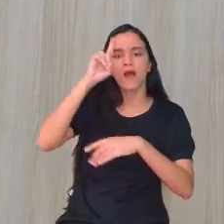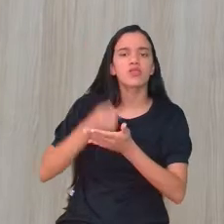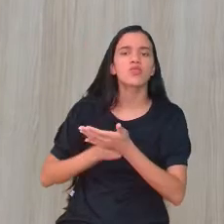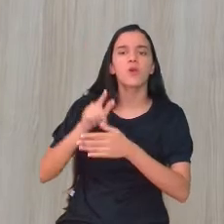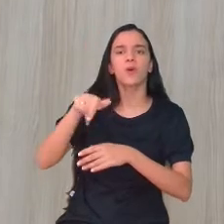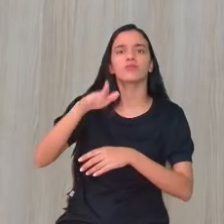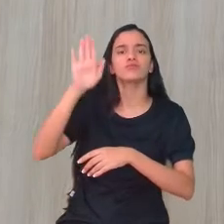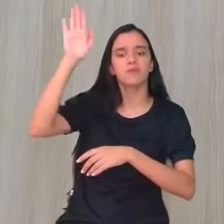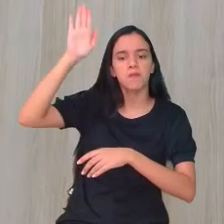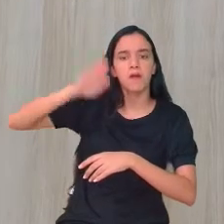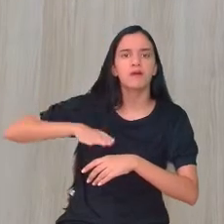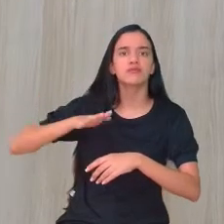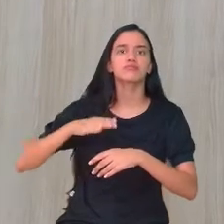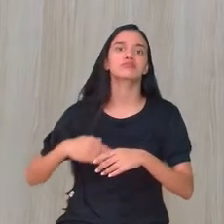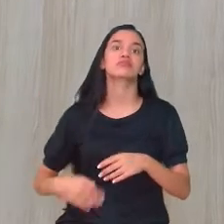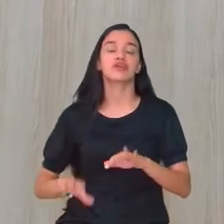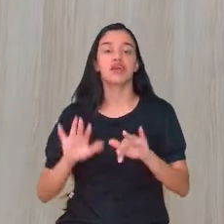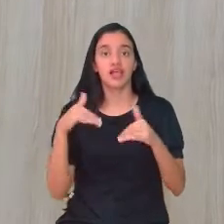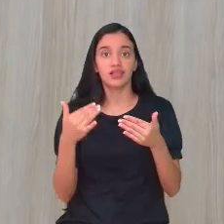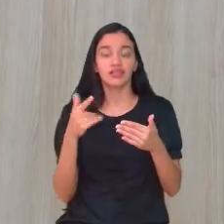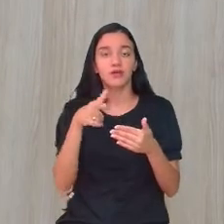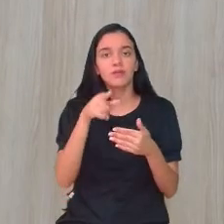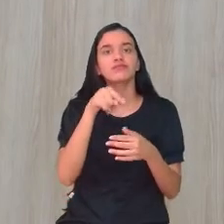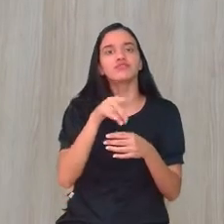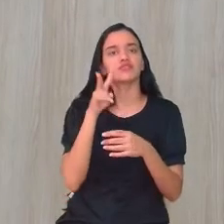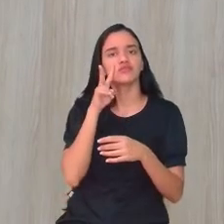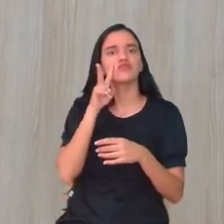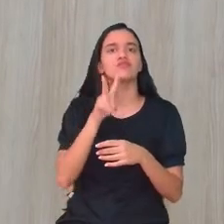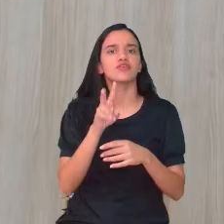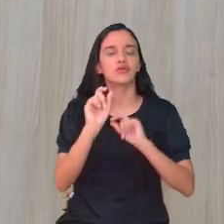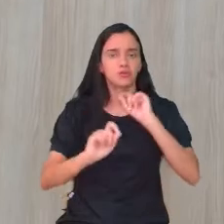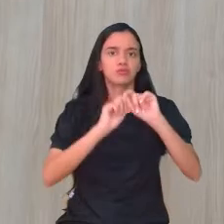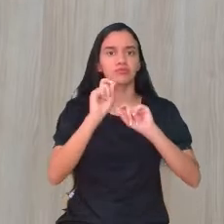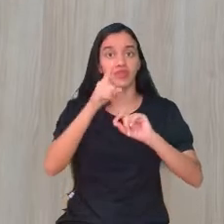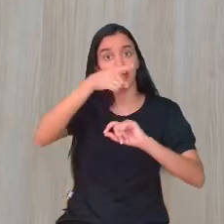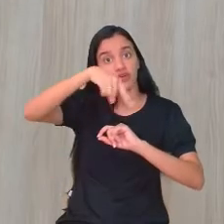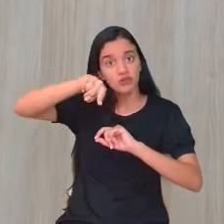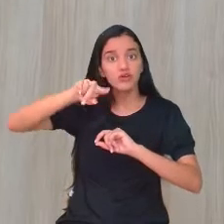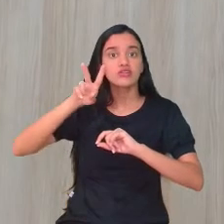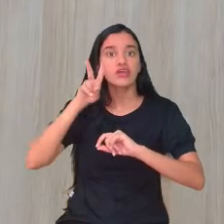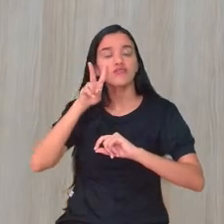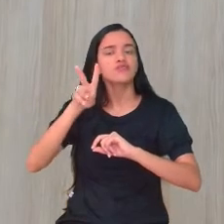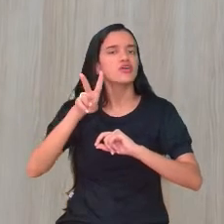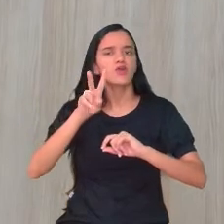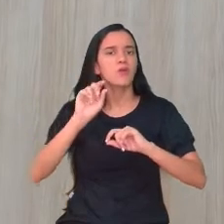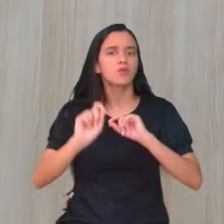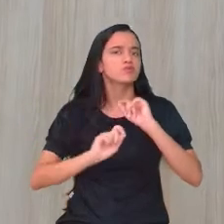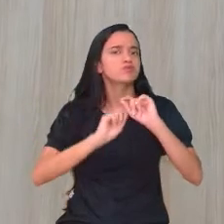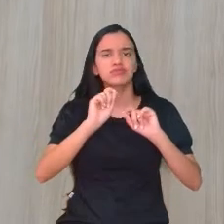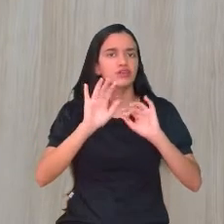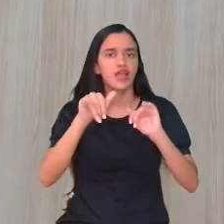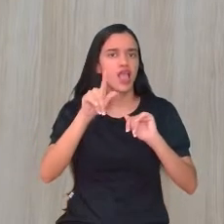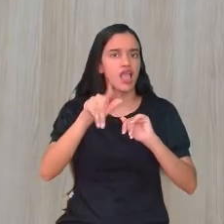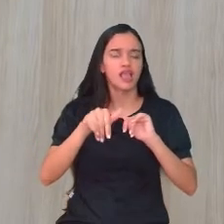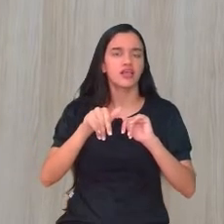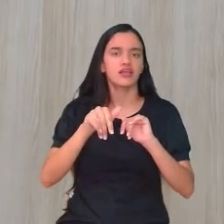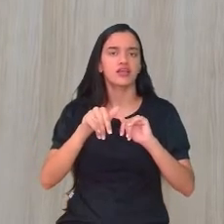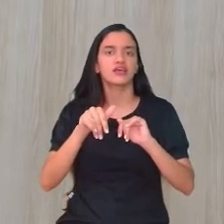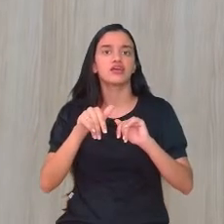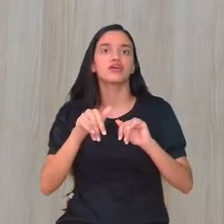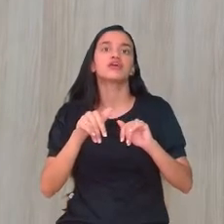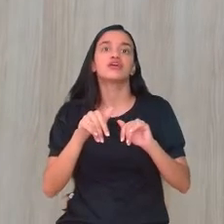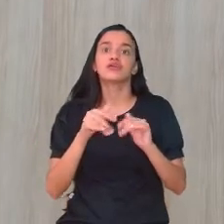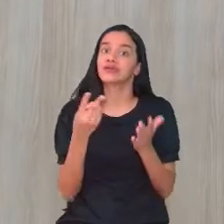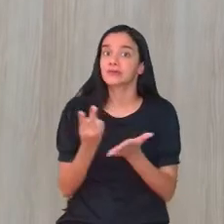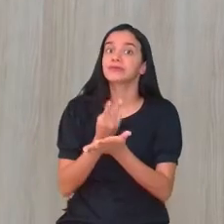depoimento, certo? Então, para vocês, né, verem, né, o que foi esse